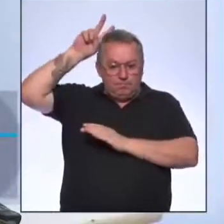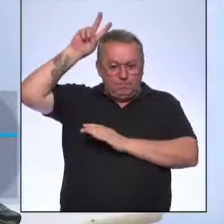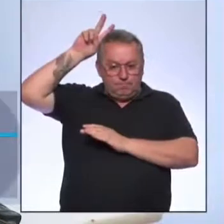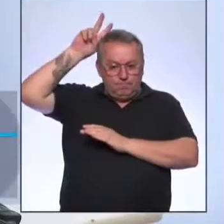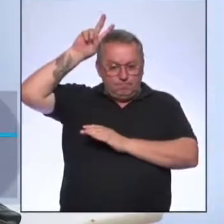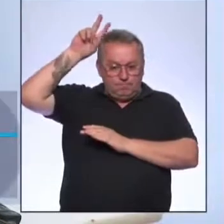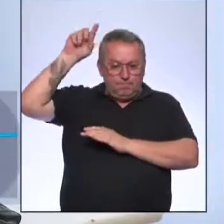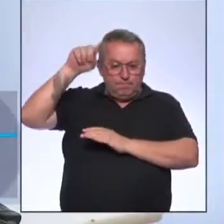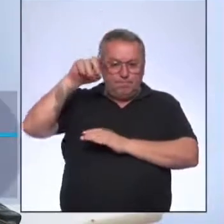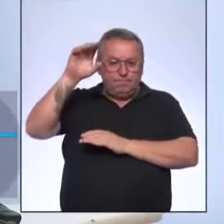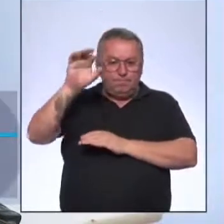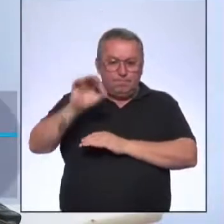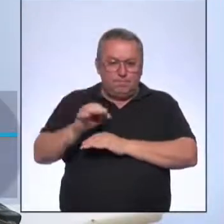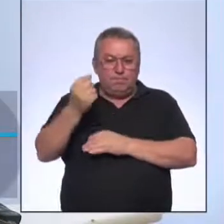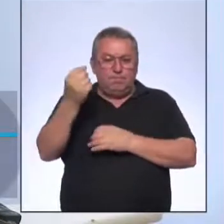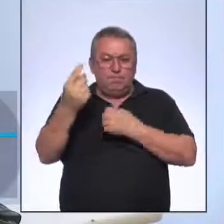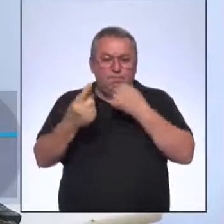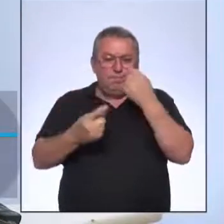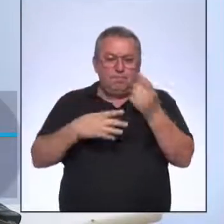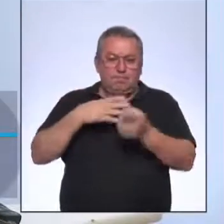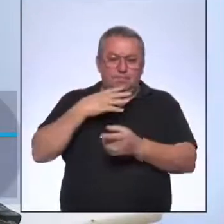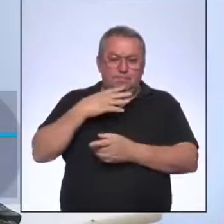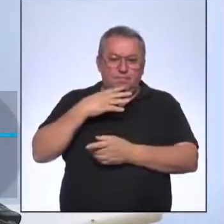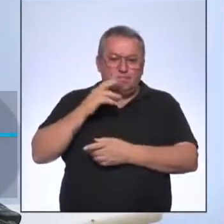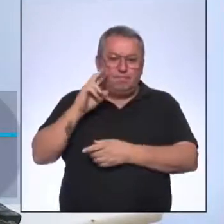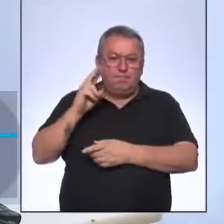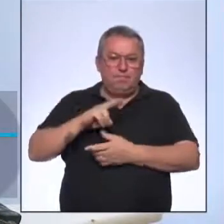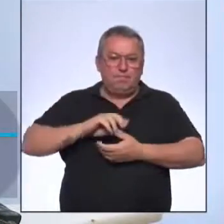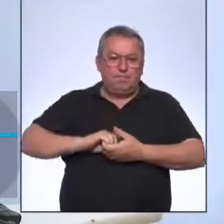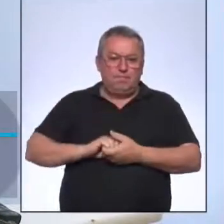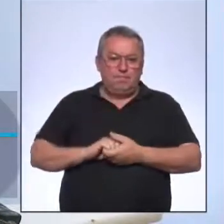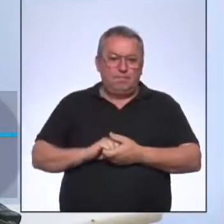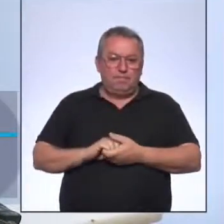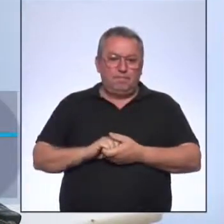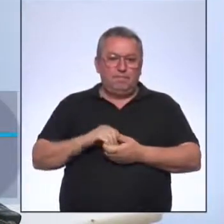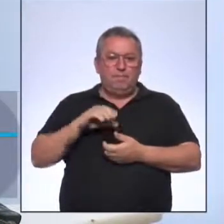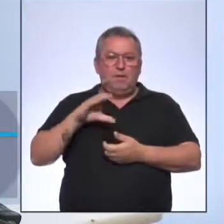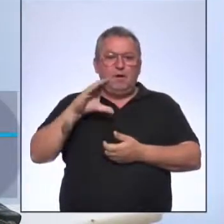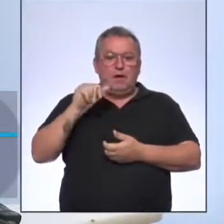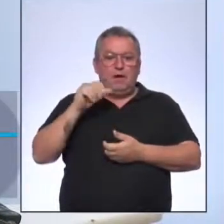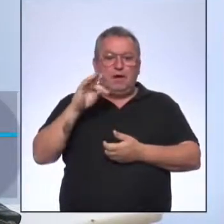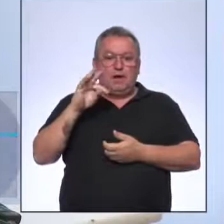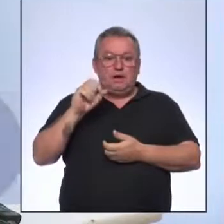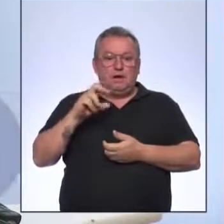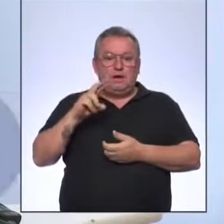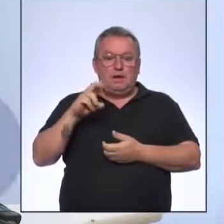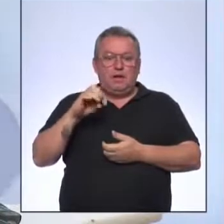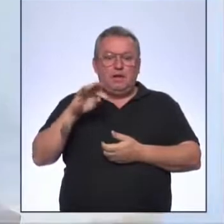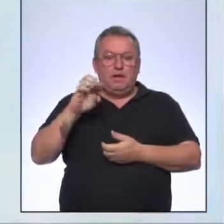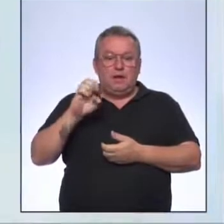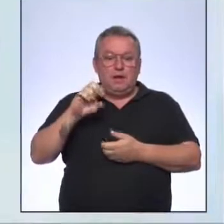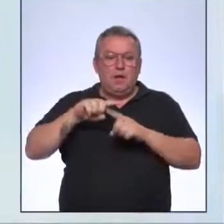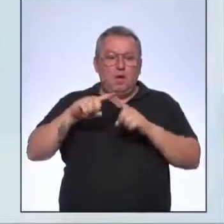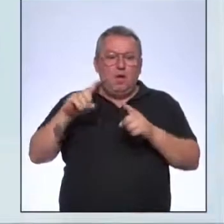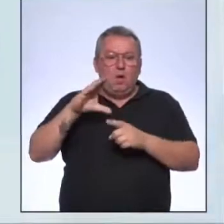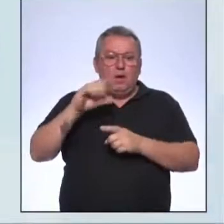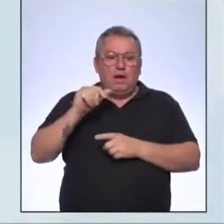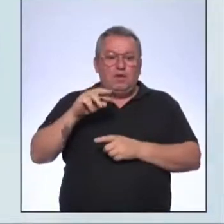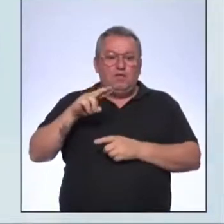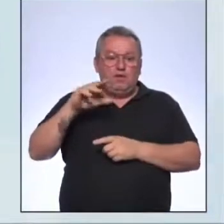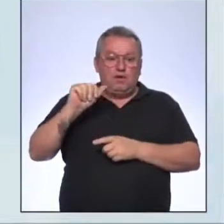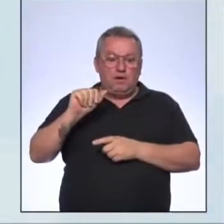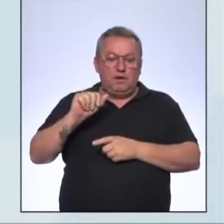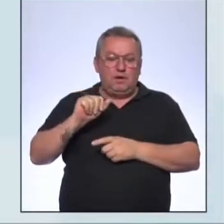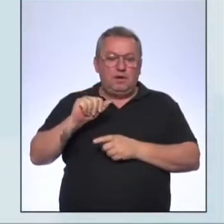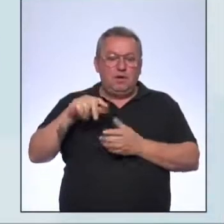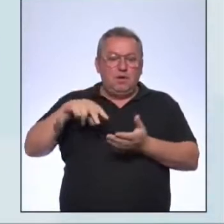e essas eu tenho certeza que algumas vocês conhecem. Vamos lá. O cateretê ou a catira. Catira ou cateretê